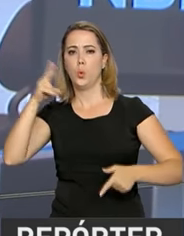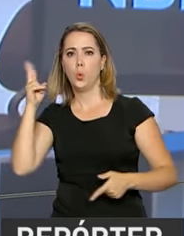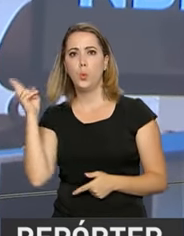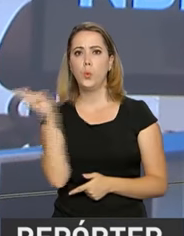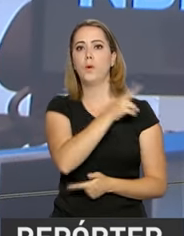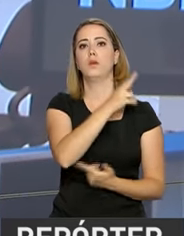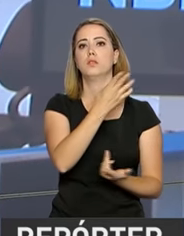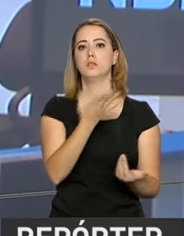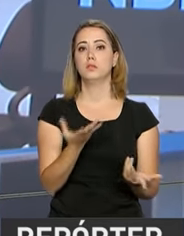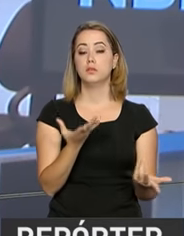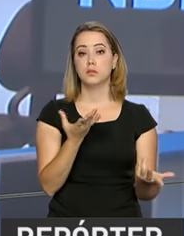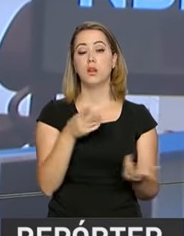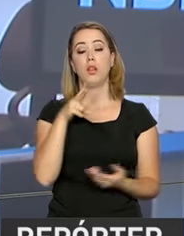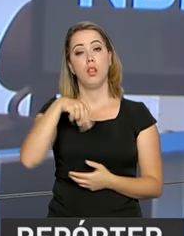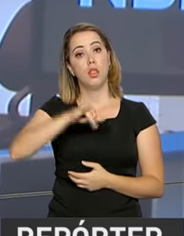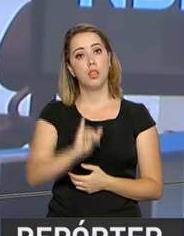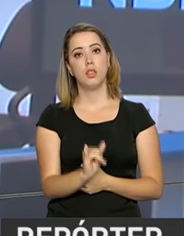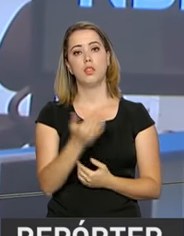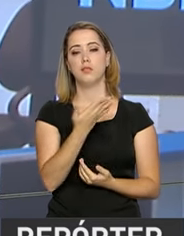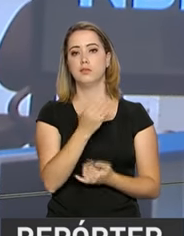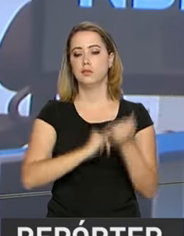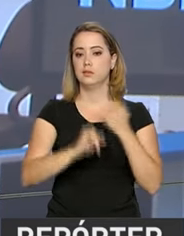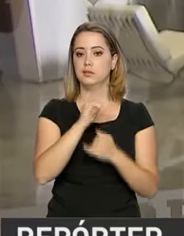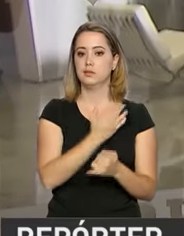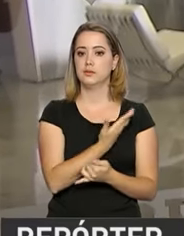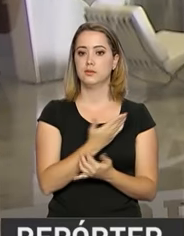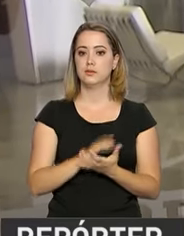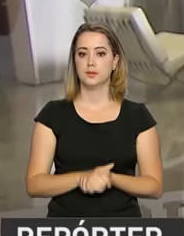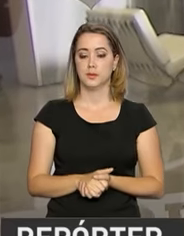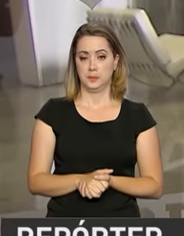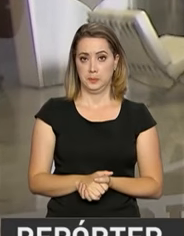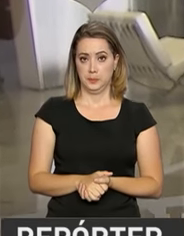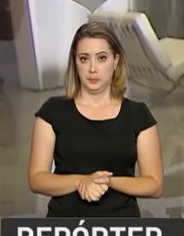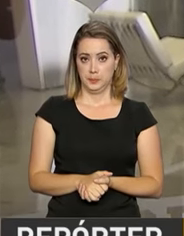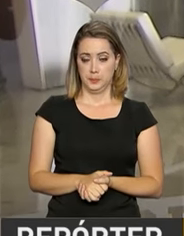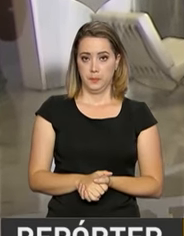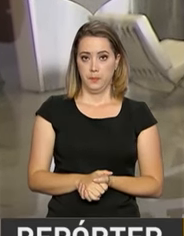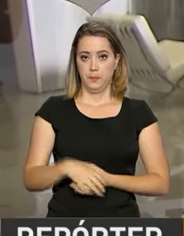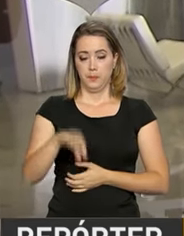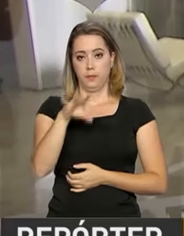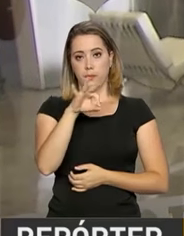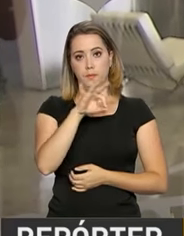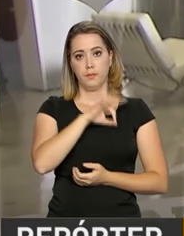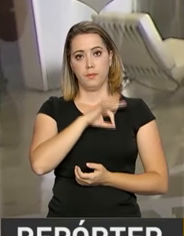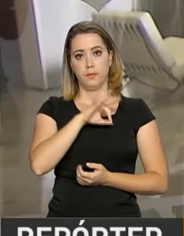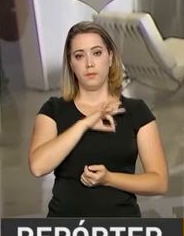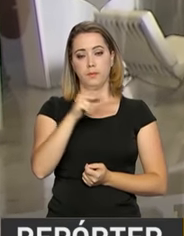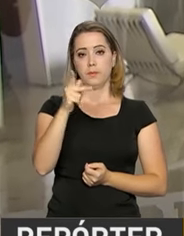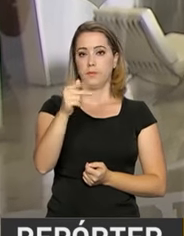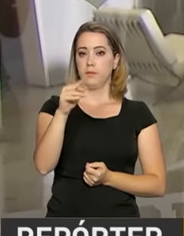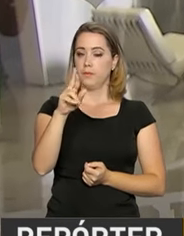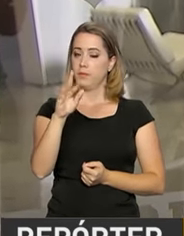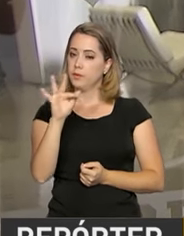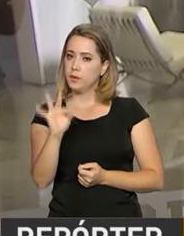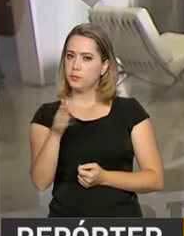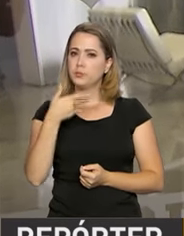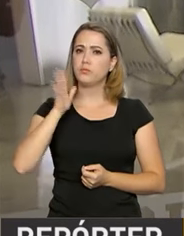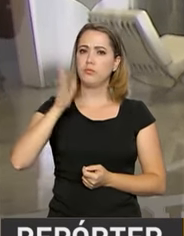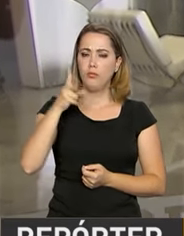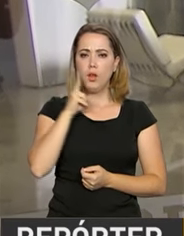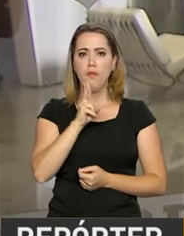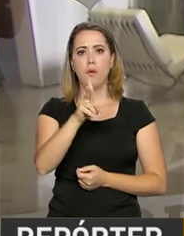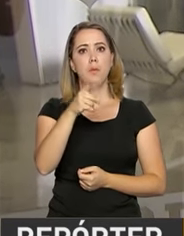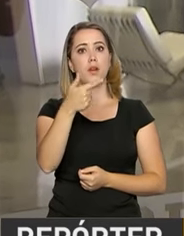repórter Nei Pereira tem mais informações a Polícia Rodoviária Federal registrou mais de 2.700